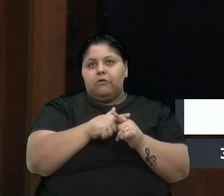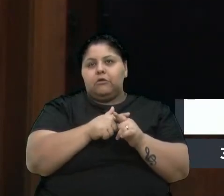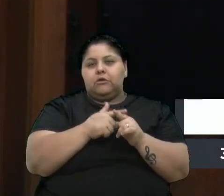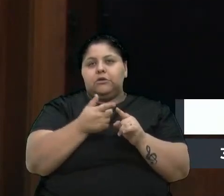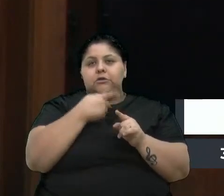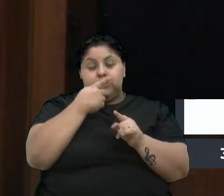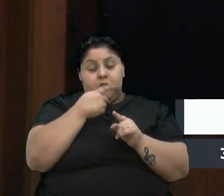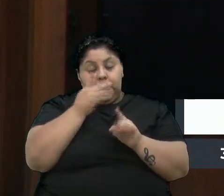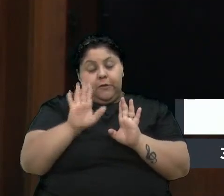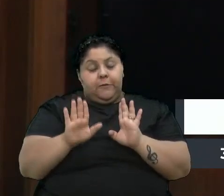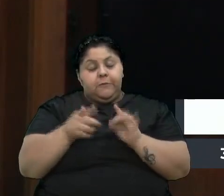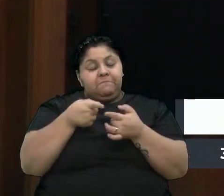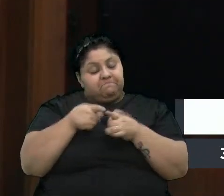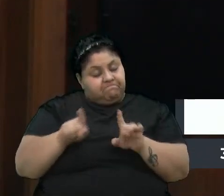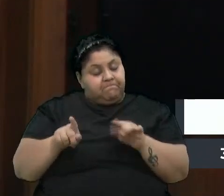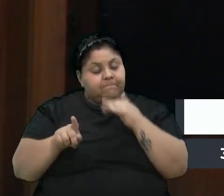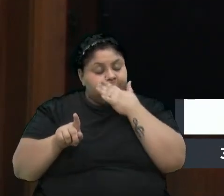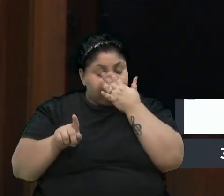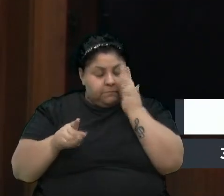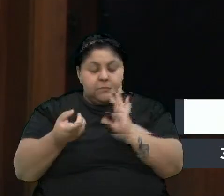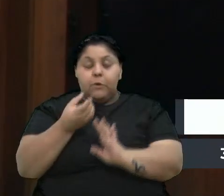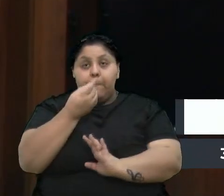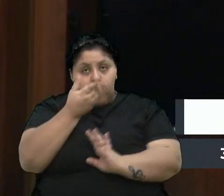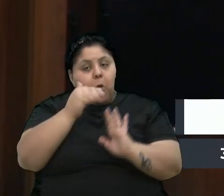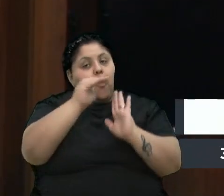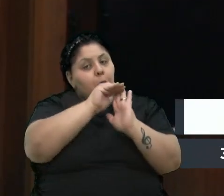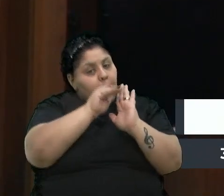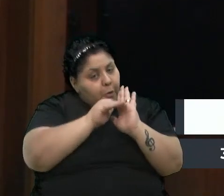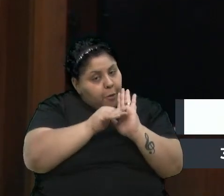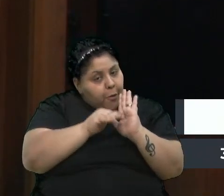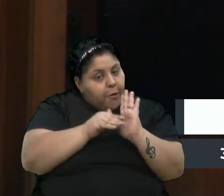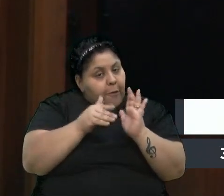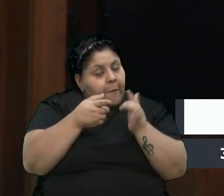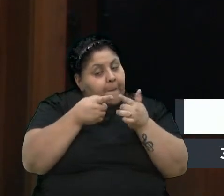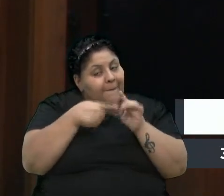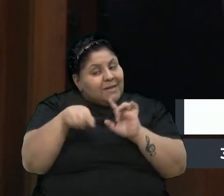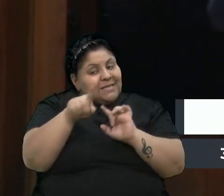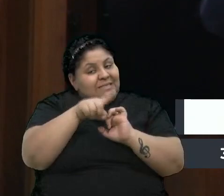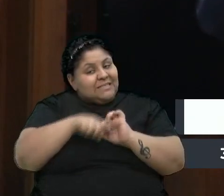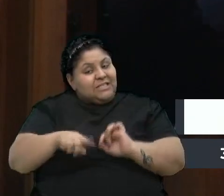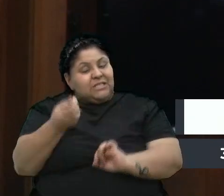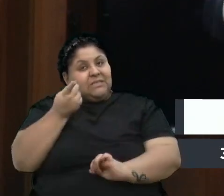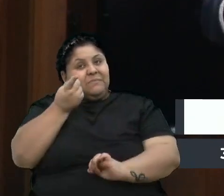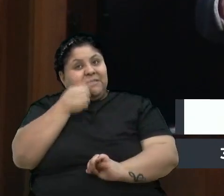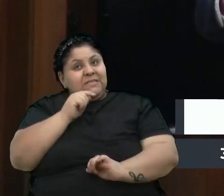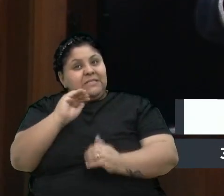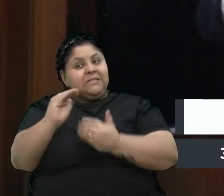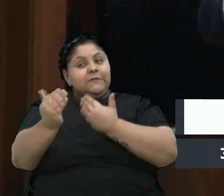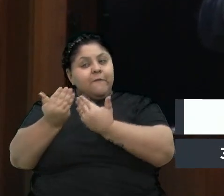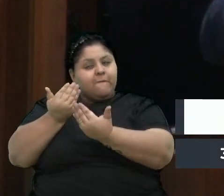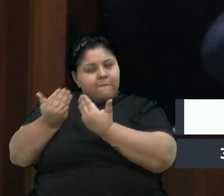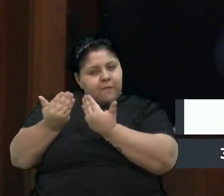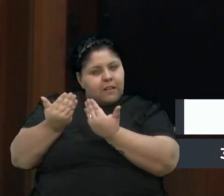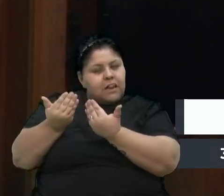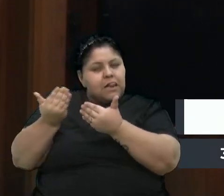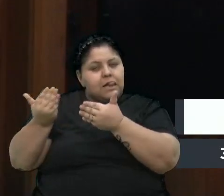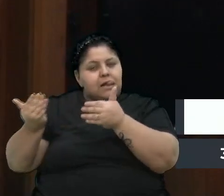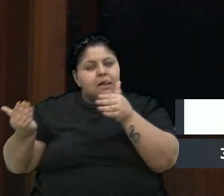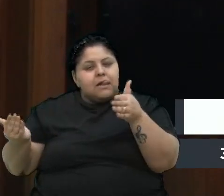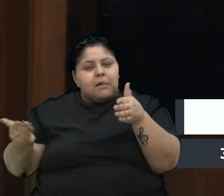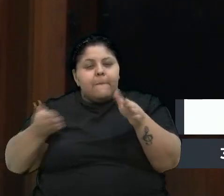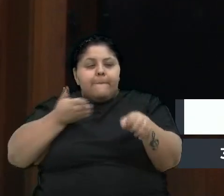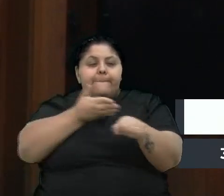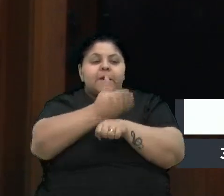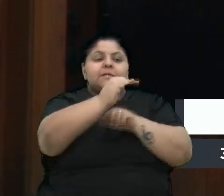aqui. Mas que é bom o programa só que a gente tem que fazer a contrapartida, que é entrar no programa. Então, depois